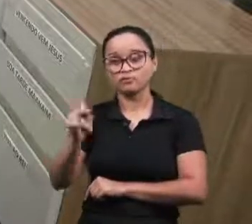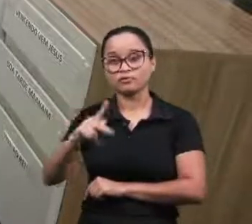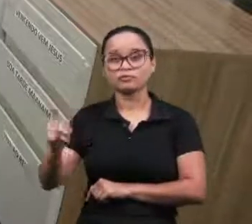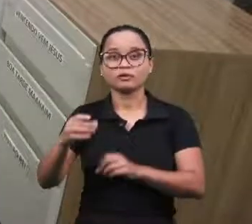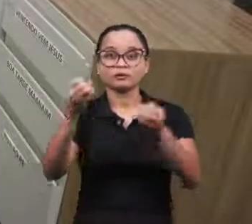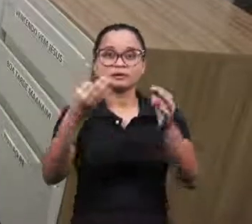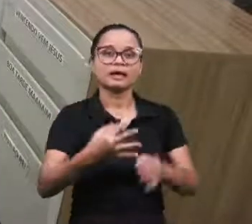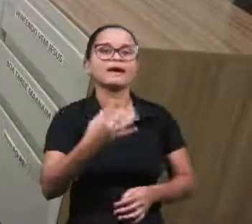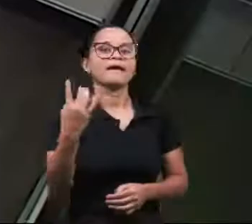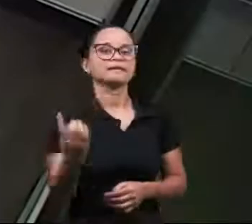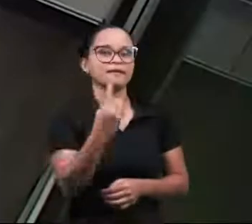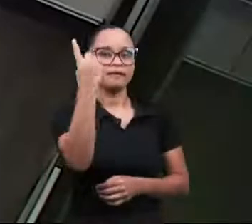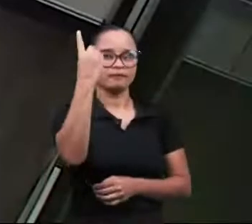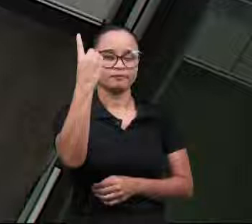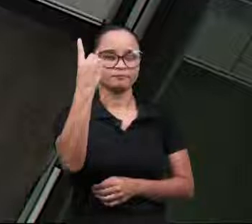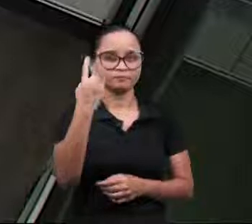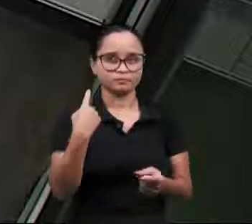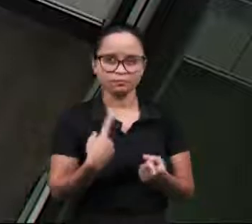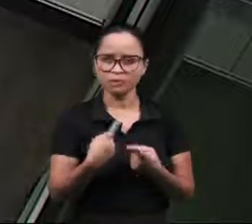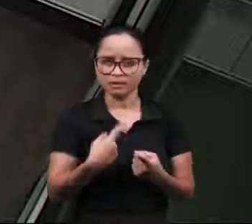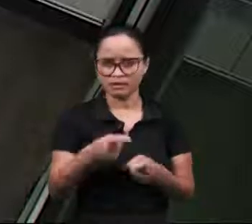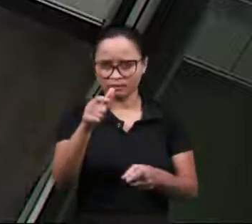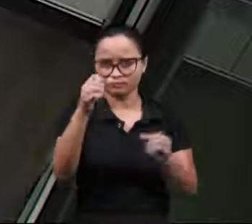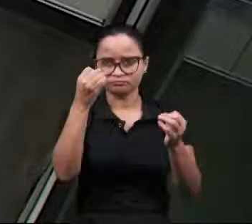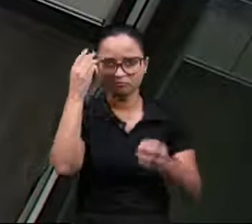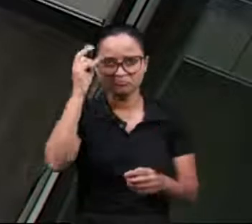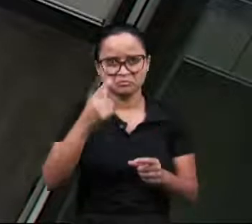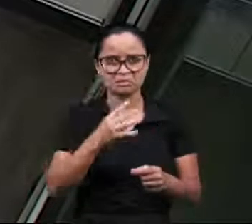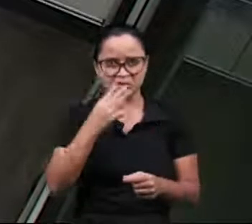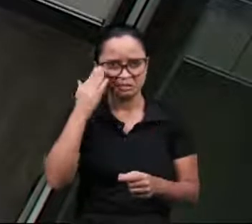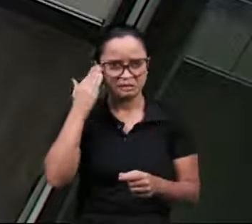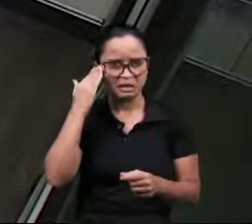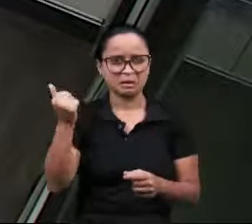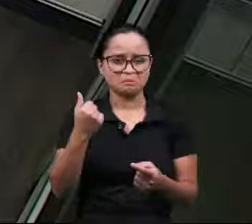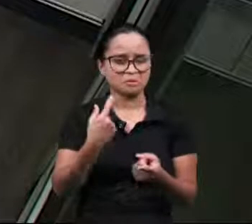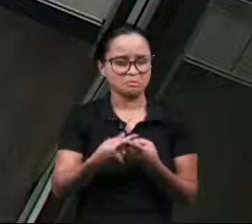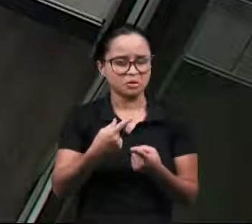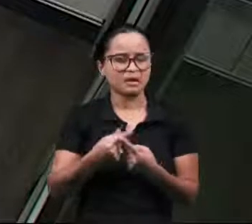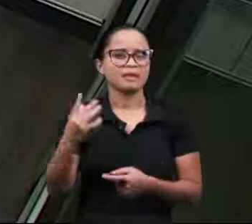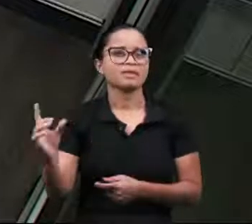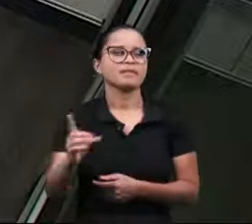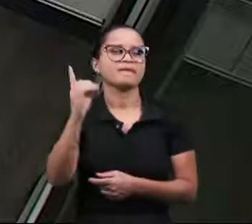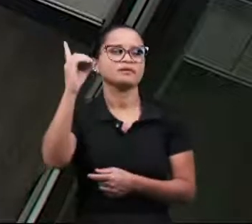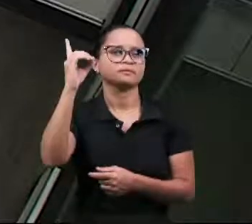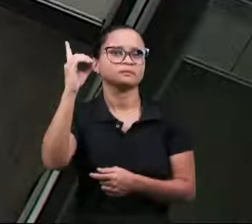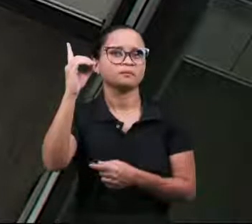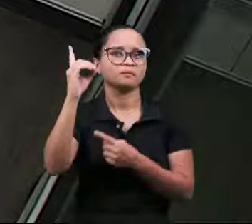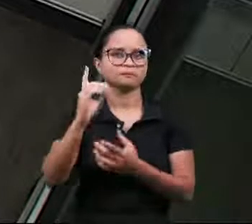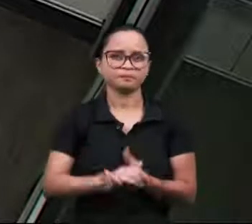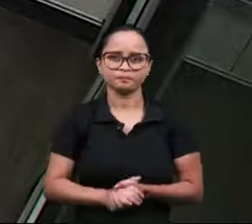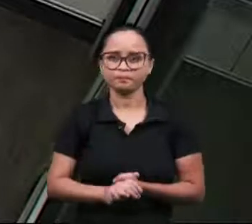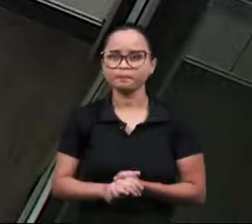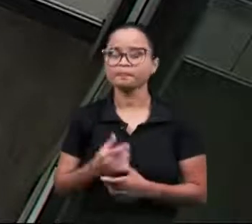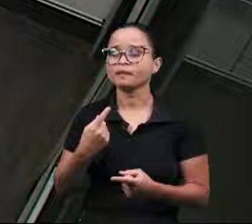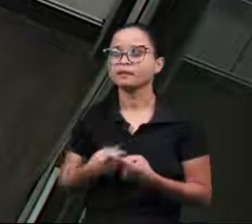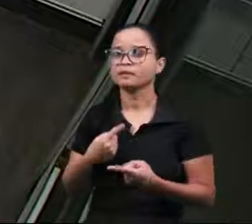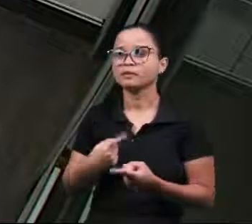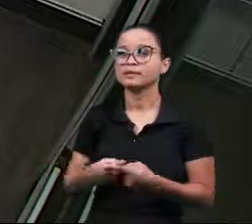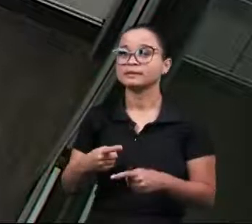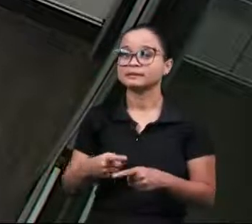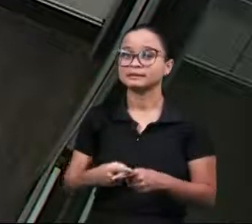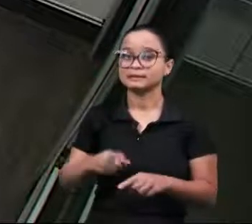por quê? Isso, pastor. Sabe por quê que é Davi? Isso. Porque Israel espera um rei